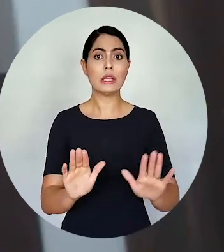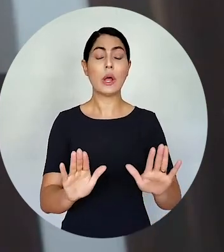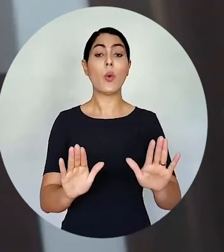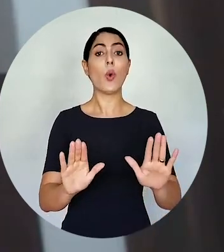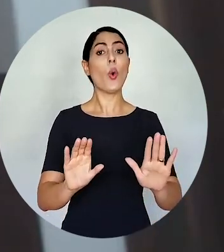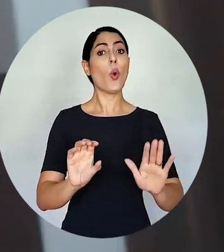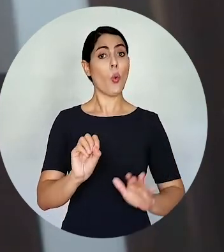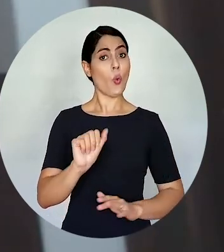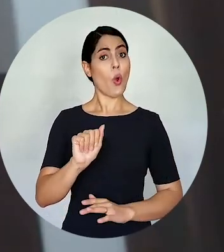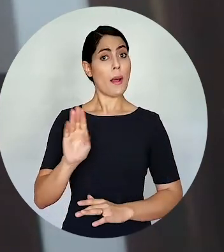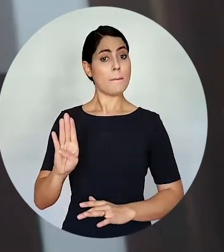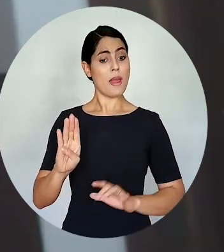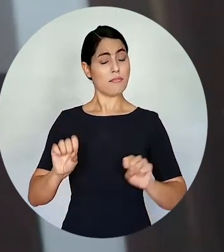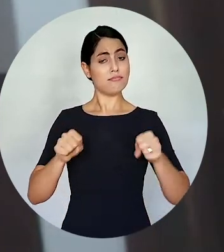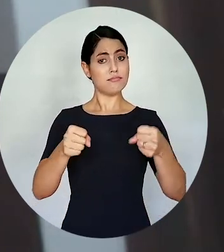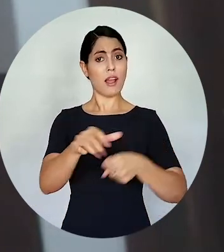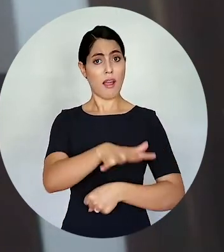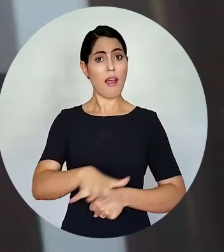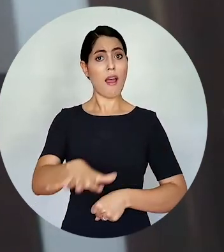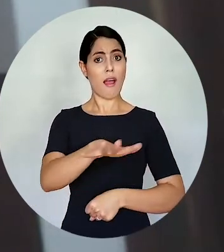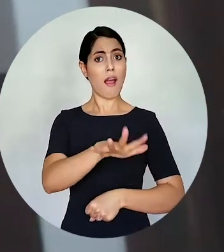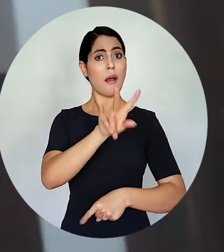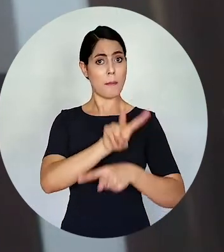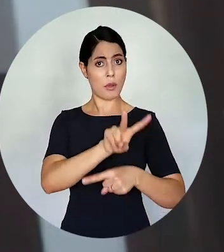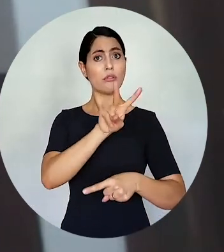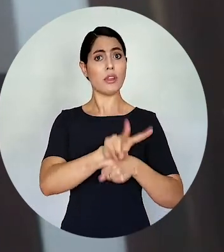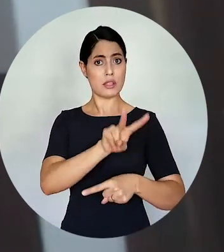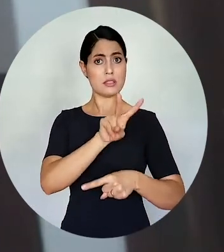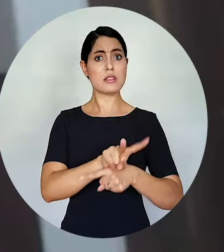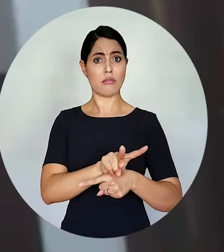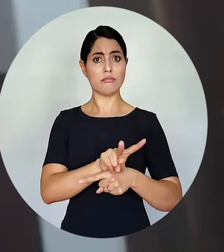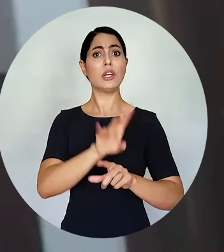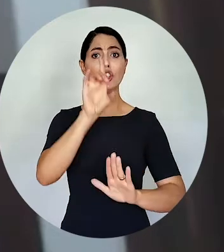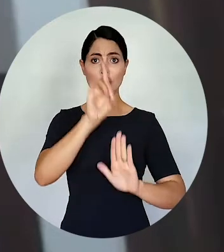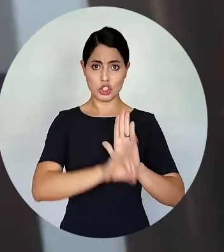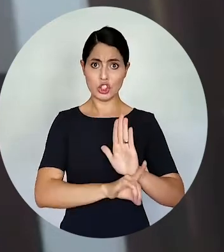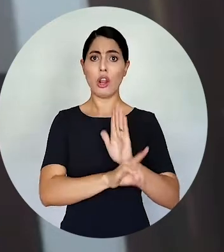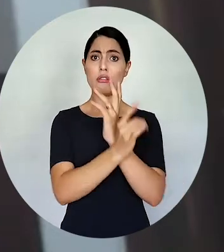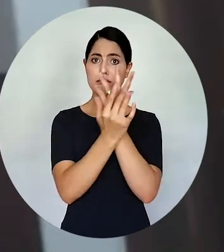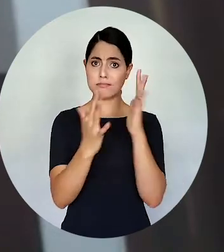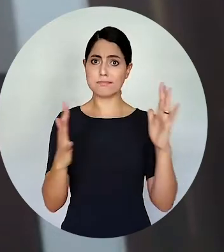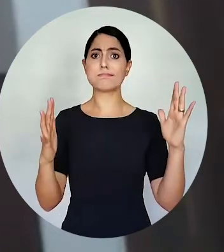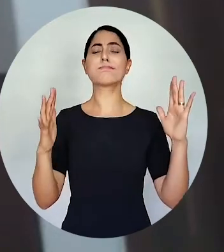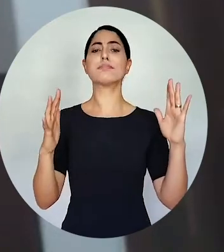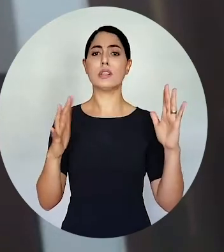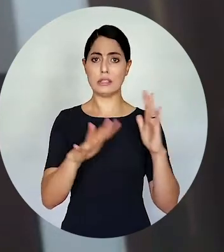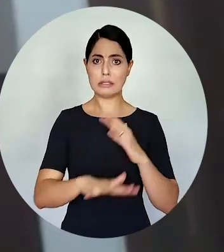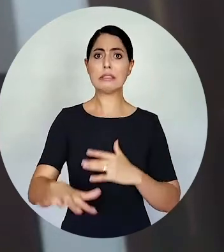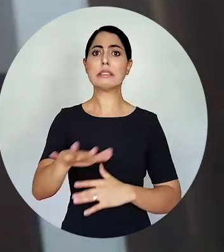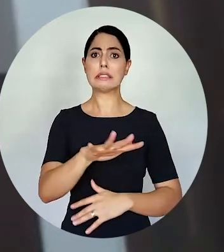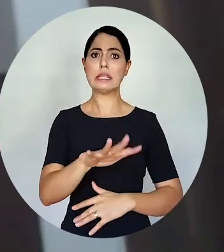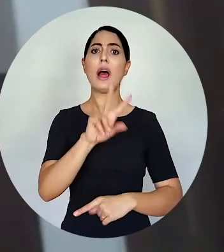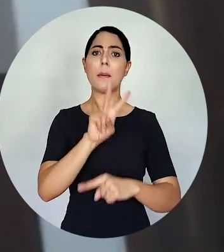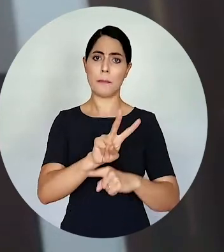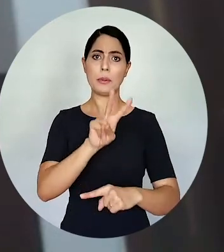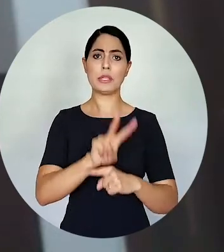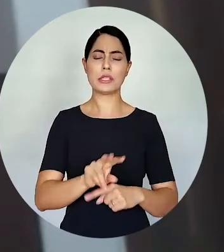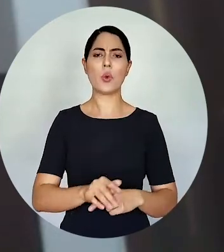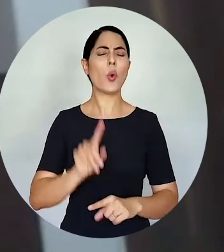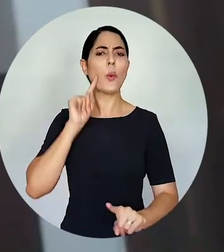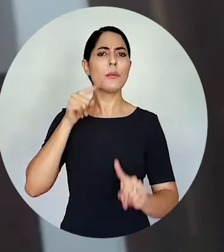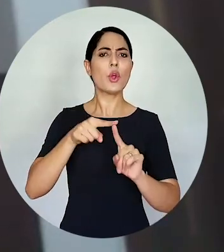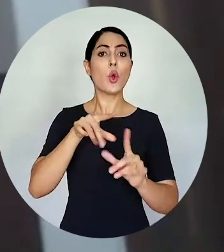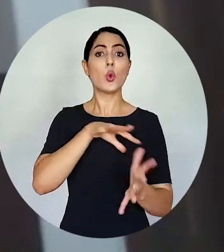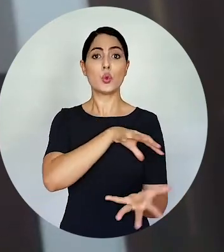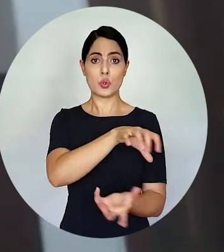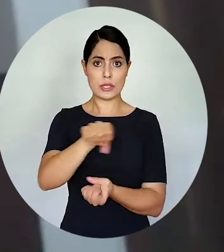discussão para a defesa e o aprimoramento do direito ambiental, sempre em busca da